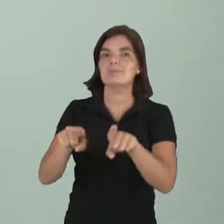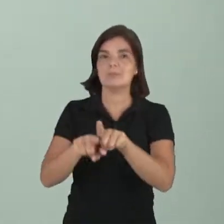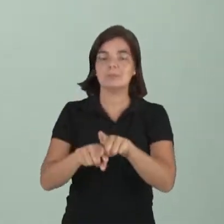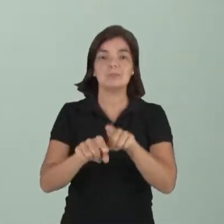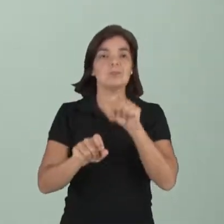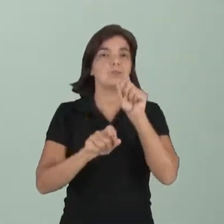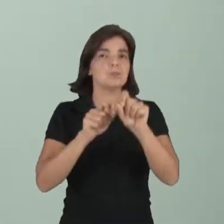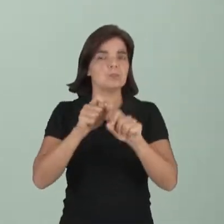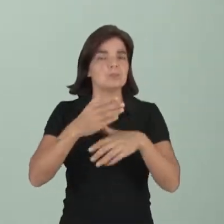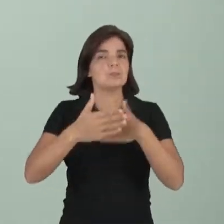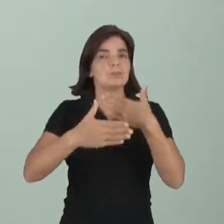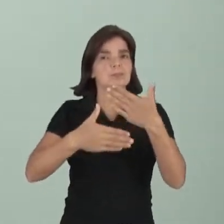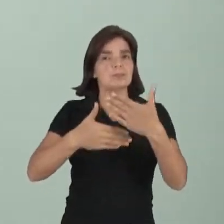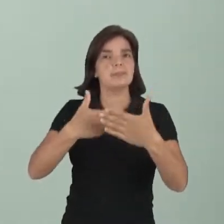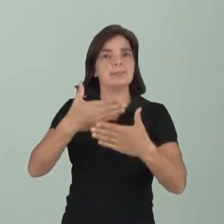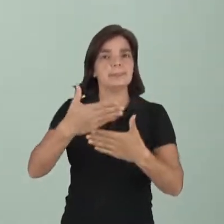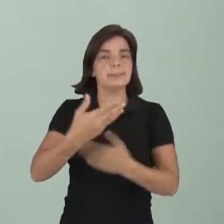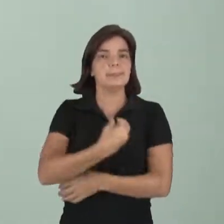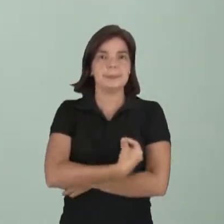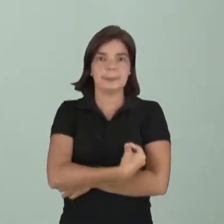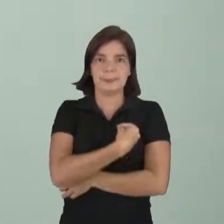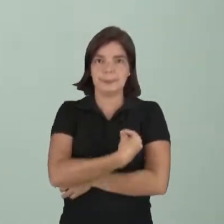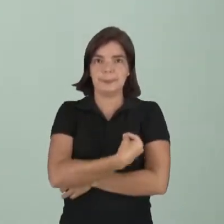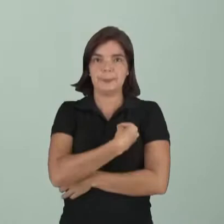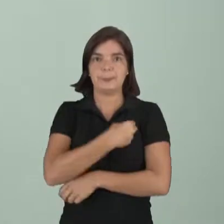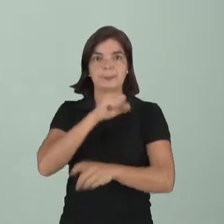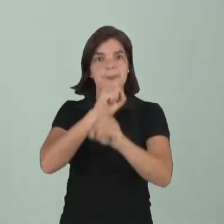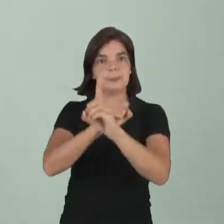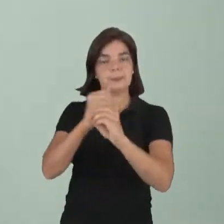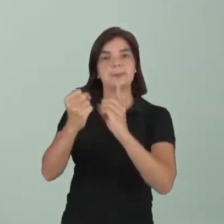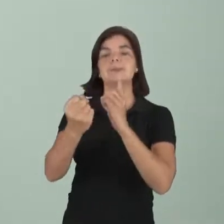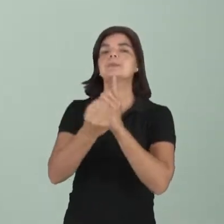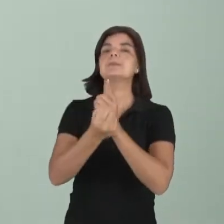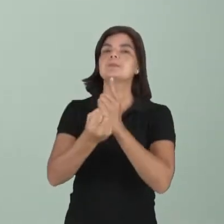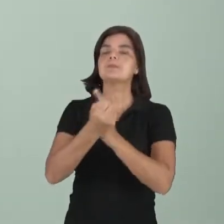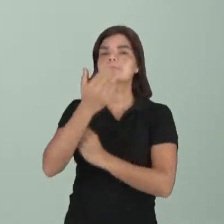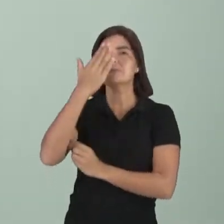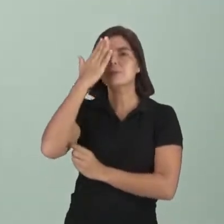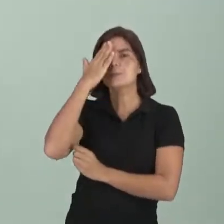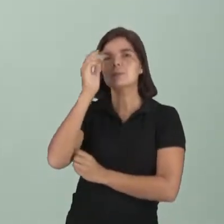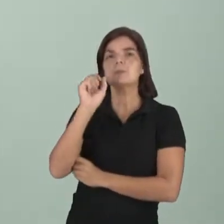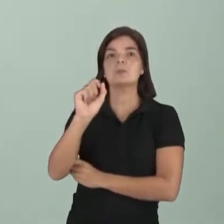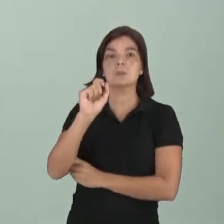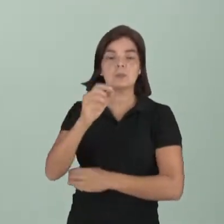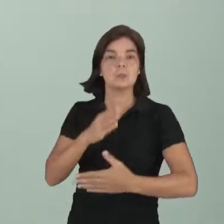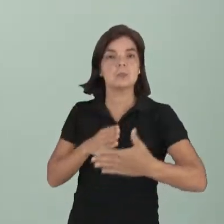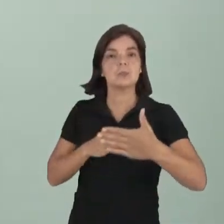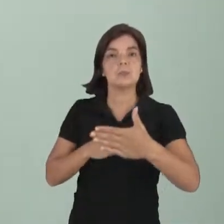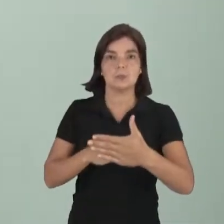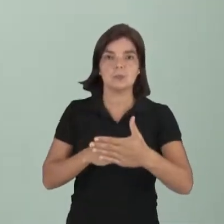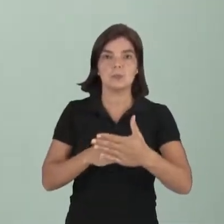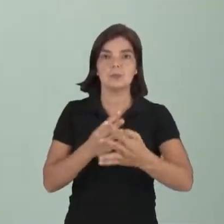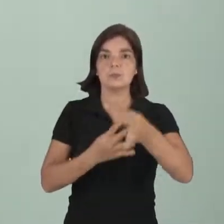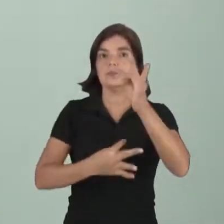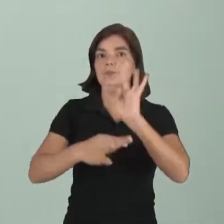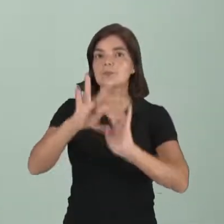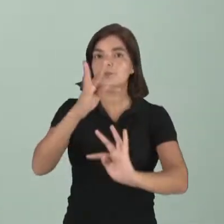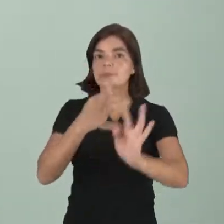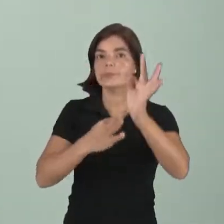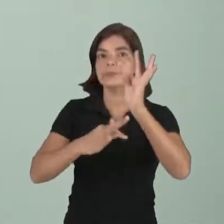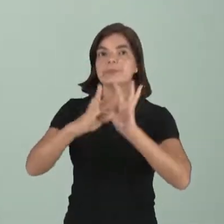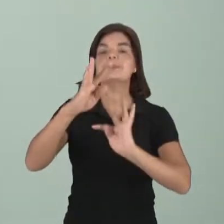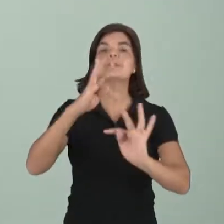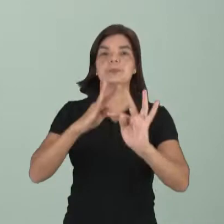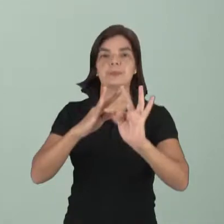que vai cada vez mais estar presente na nossa sociedade. A gente vai entender um pouco sobre os impactos da